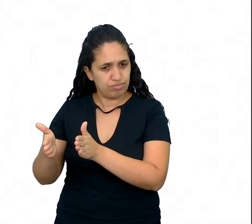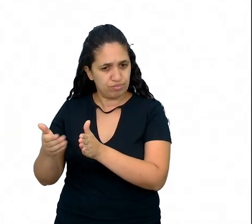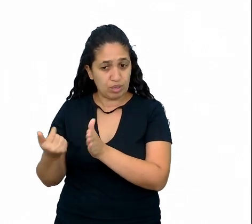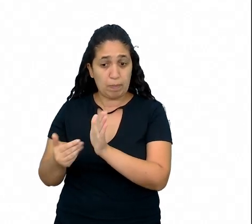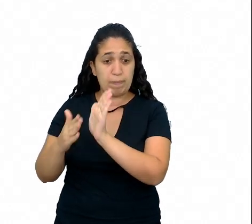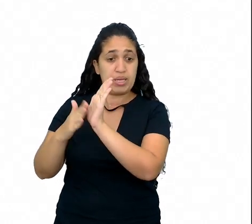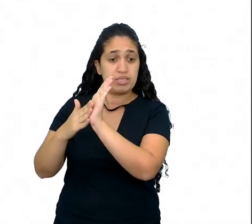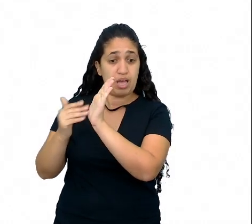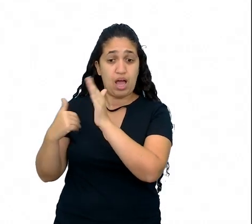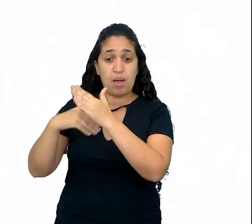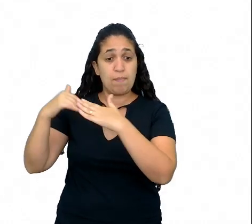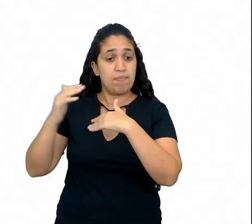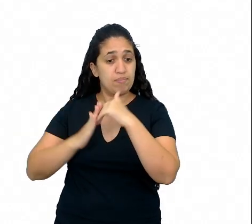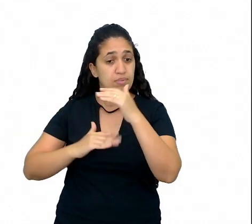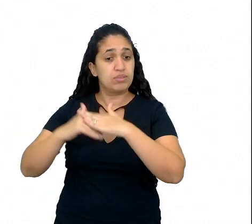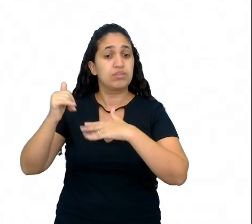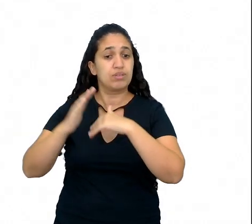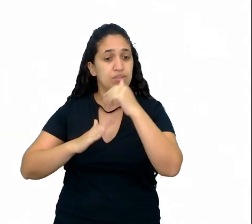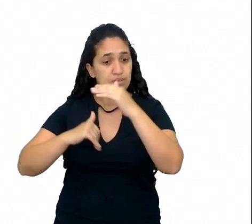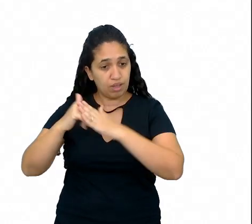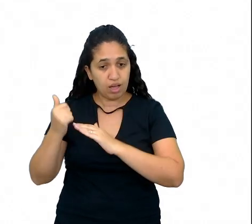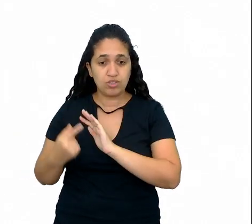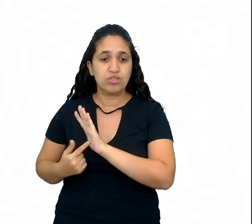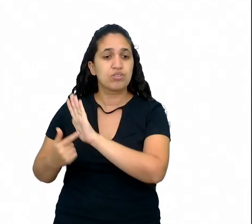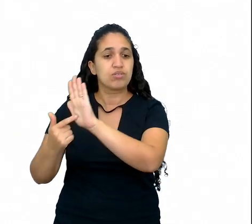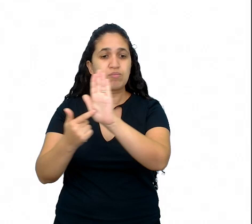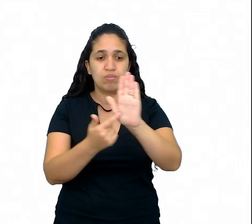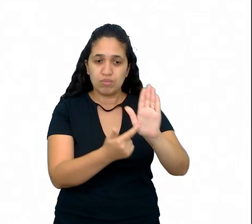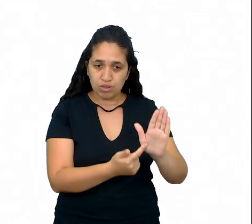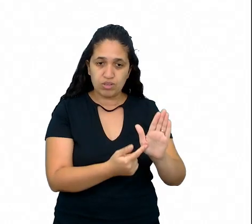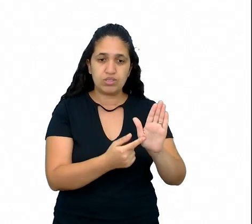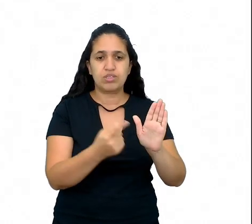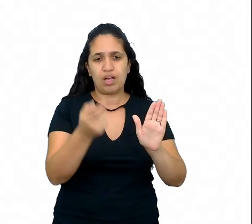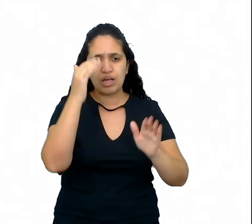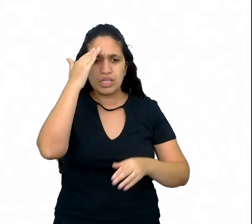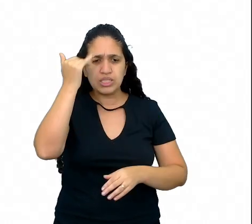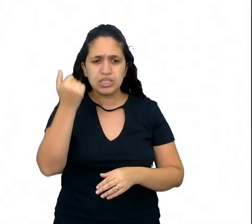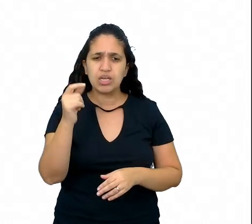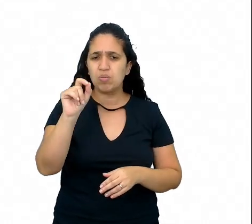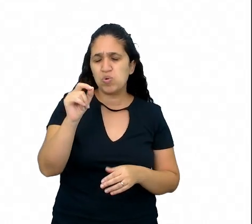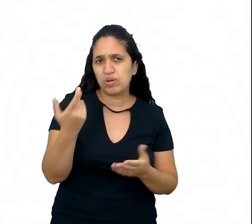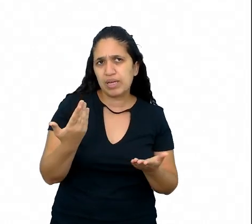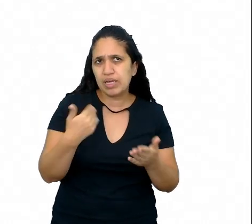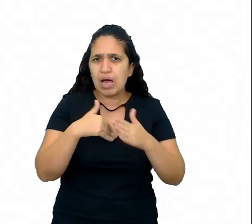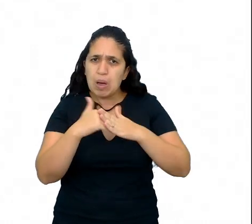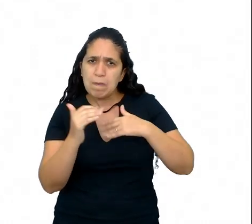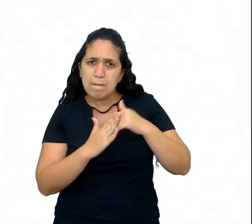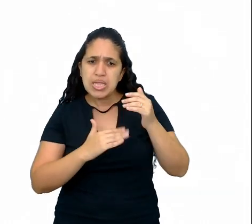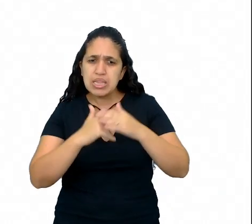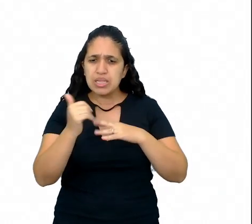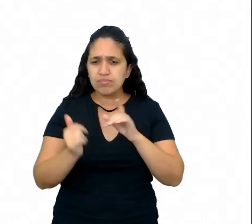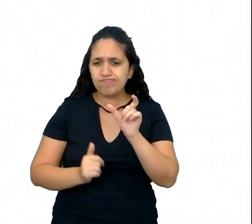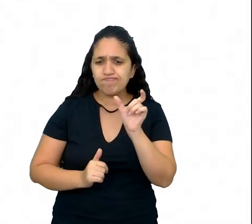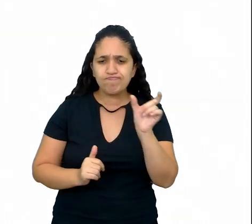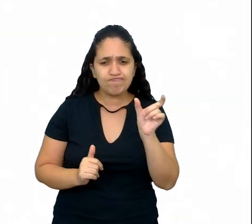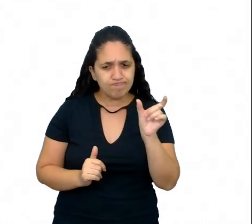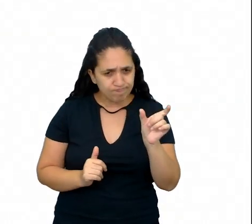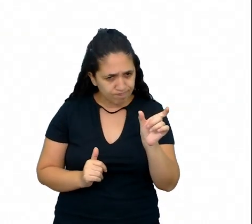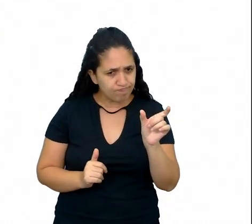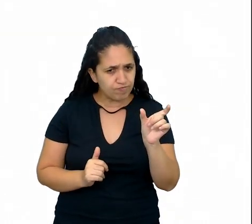habilidade, e a gente traz aqui para vocês, sabendo que esse termo, né, de habilidade, né, do